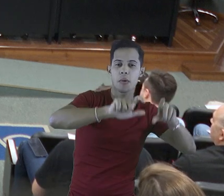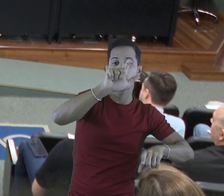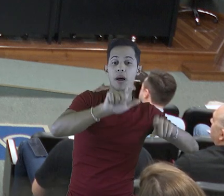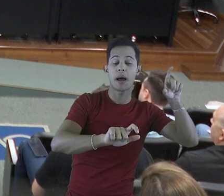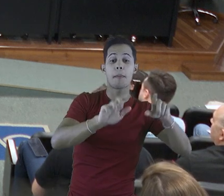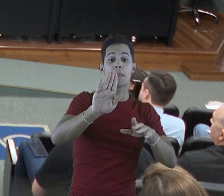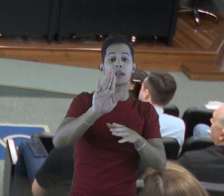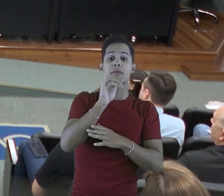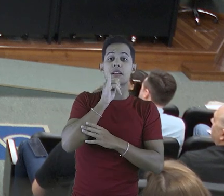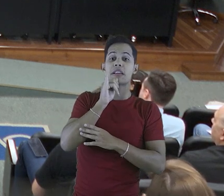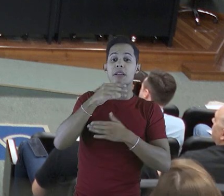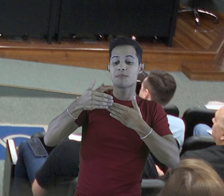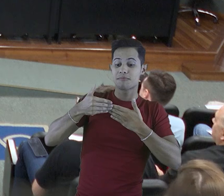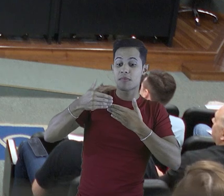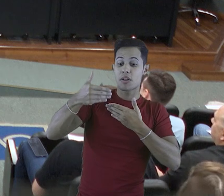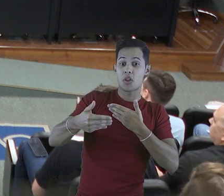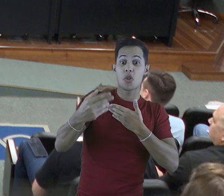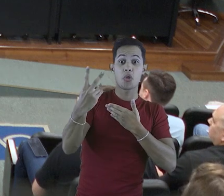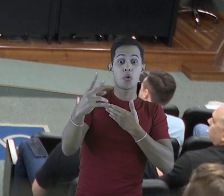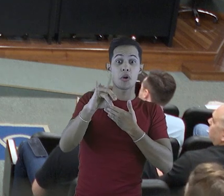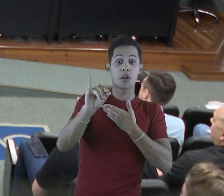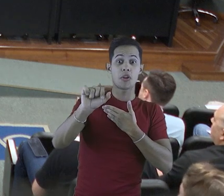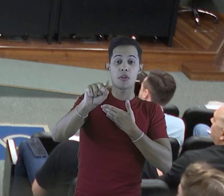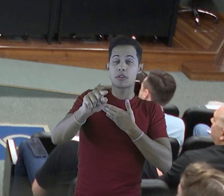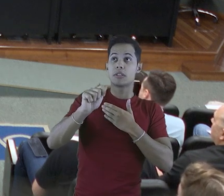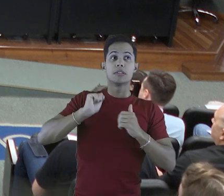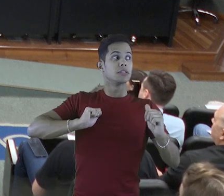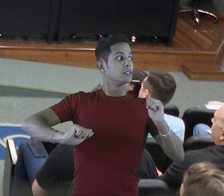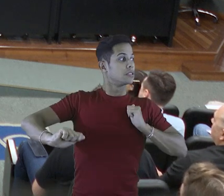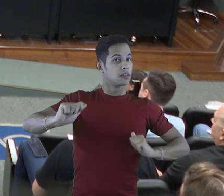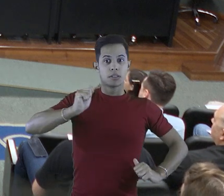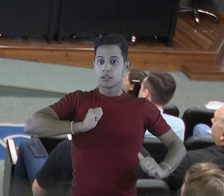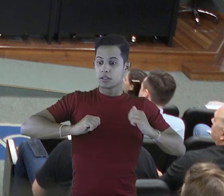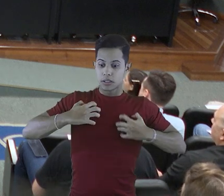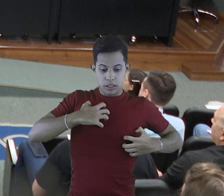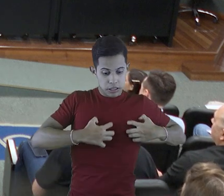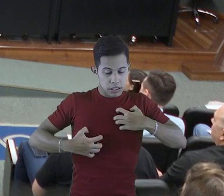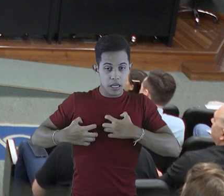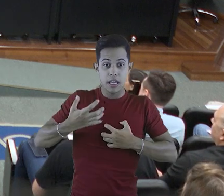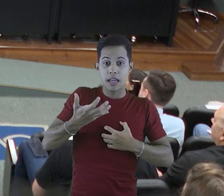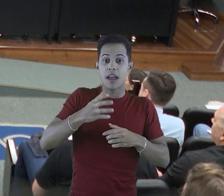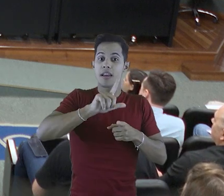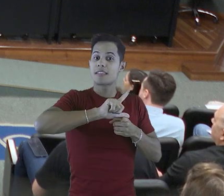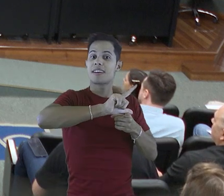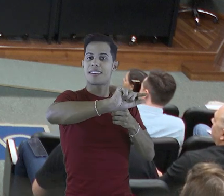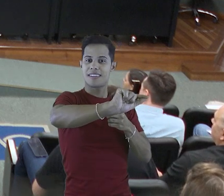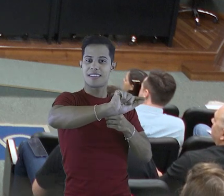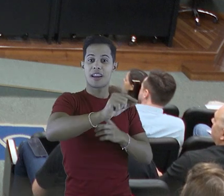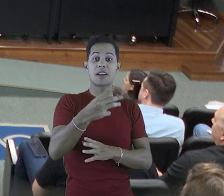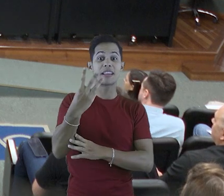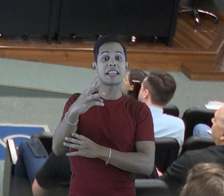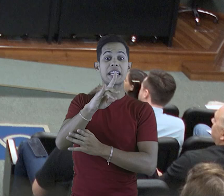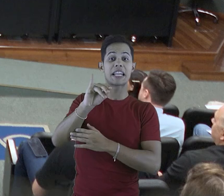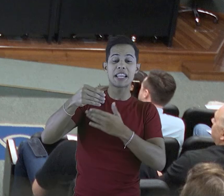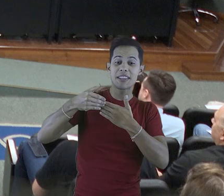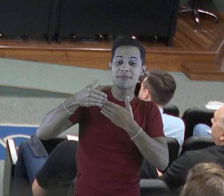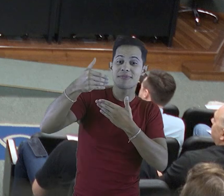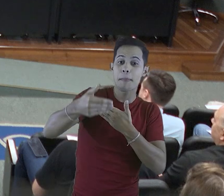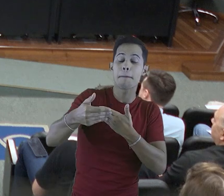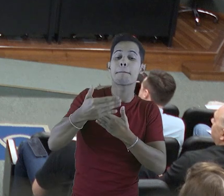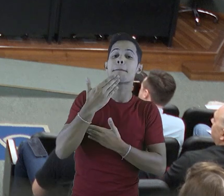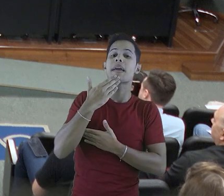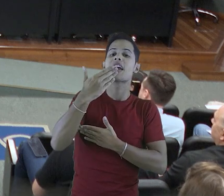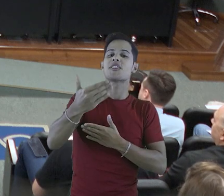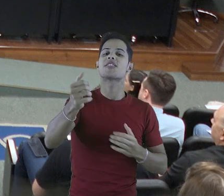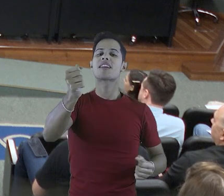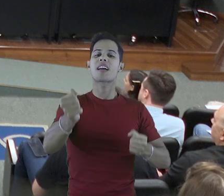você está querendo pular da janela para dar uma passeada. No terceiro dia, você pede para dar uma volta de carro,